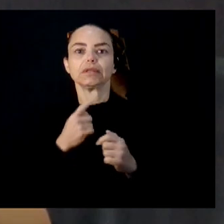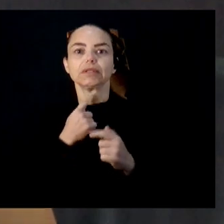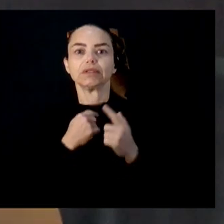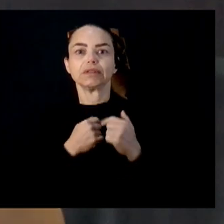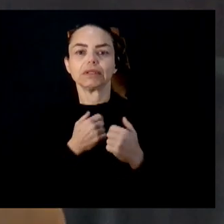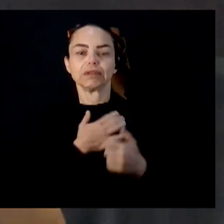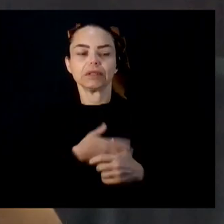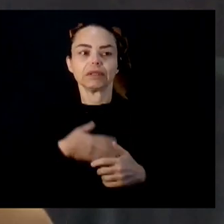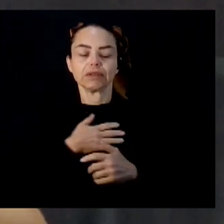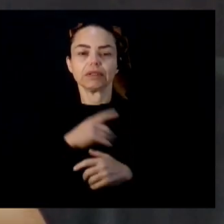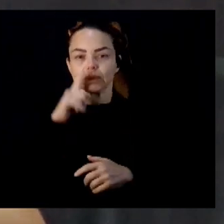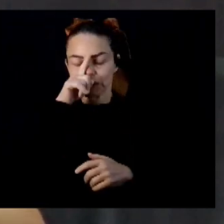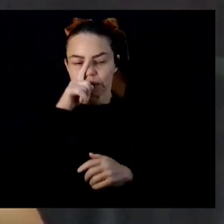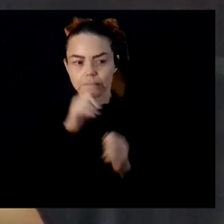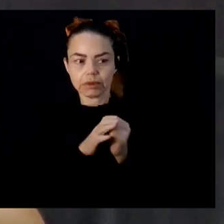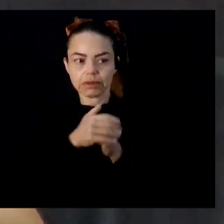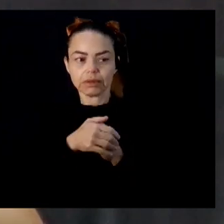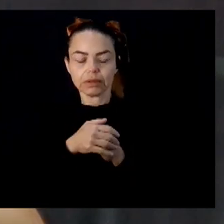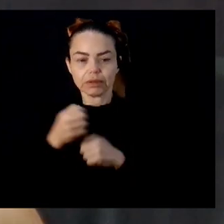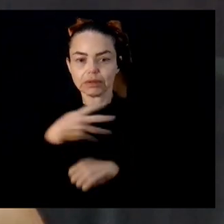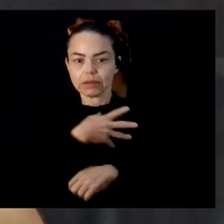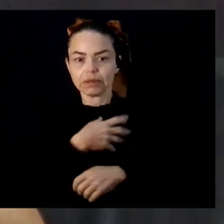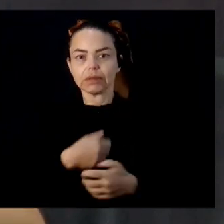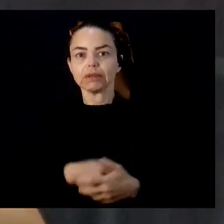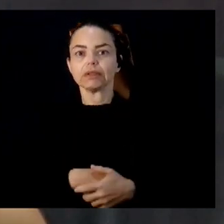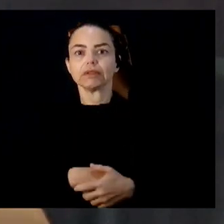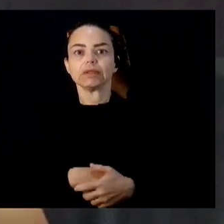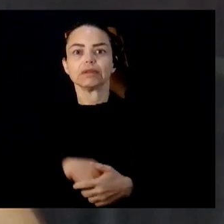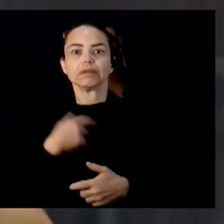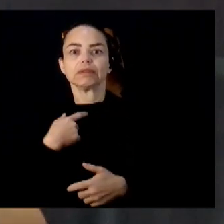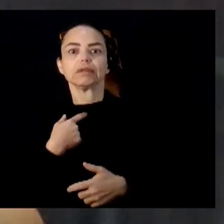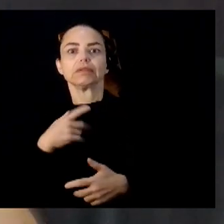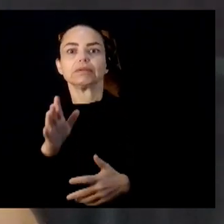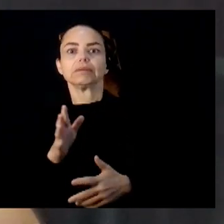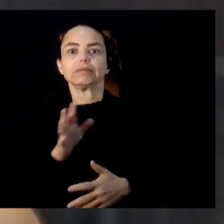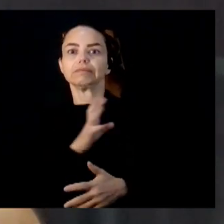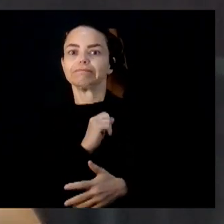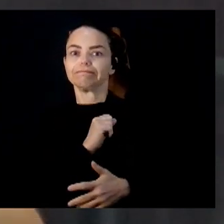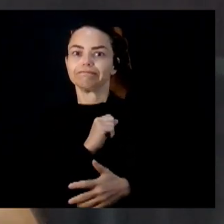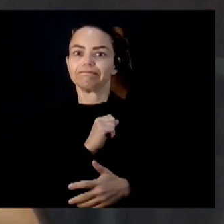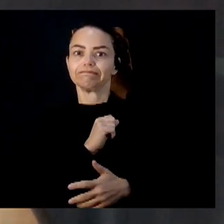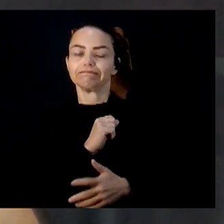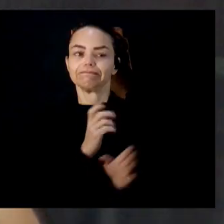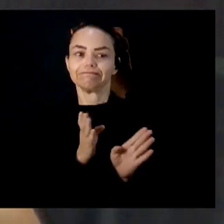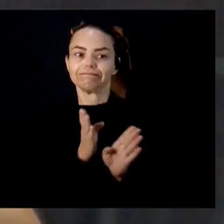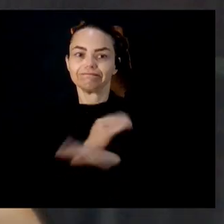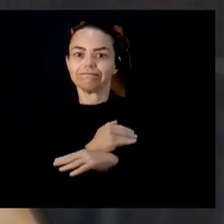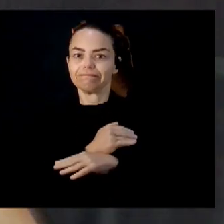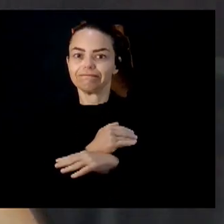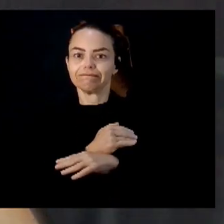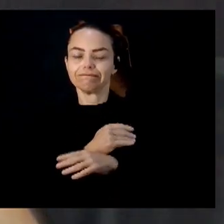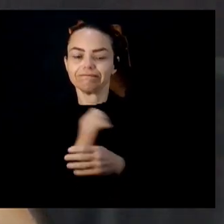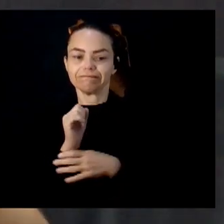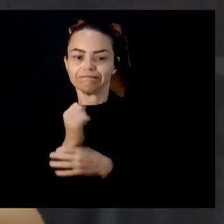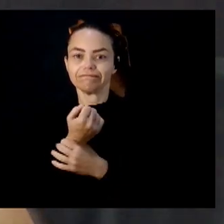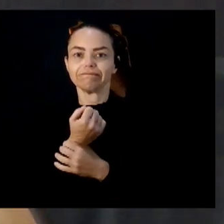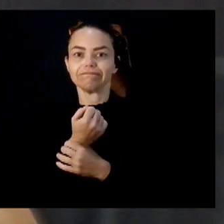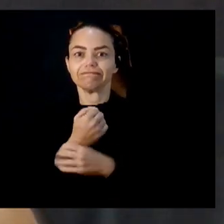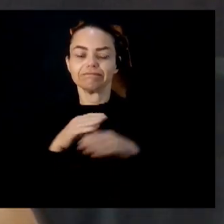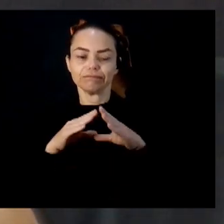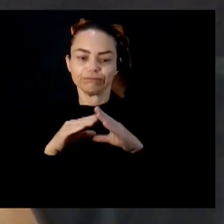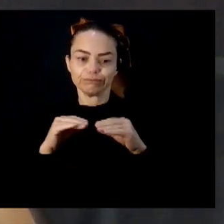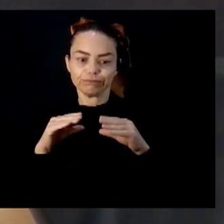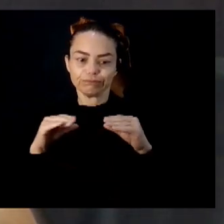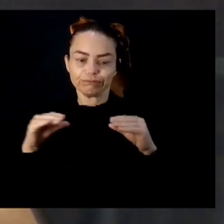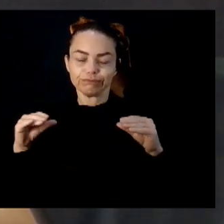do mistério, da novidade. A Esther Perel traz muito essa ideia. E o amor, ele quer o oposto. Ele quer a segurança, ele quer o conforto, que a rotina